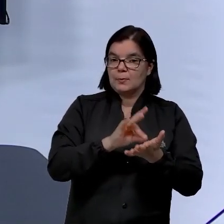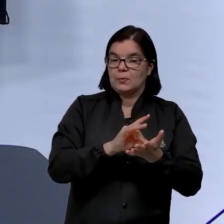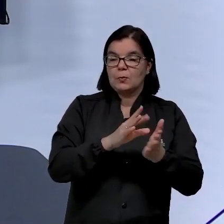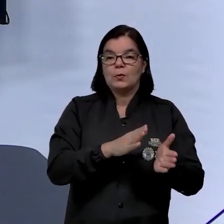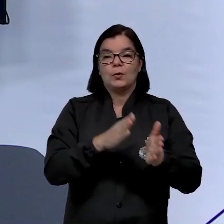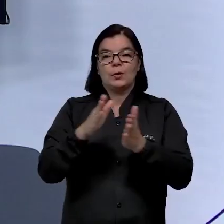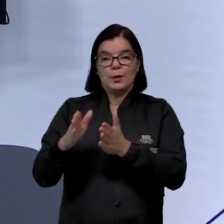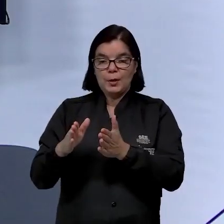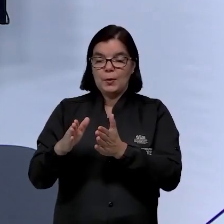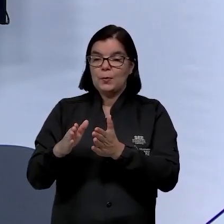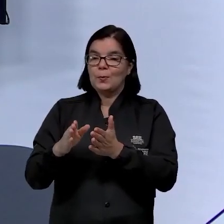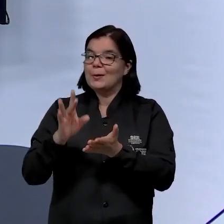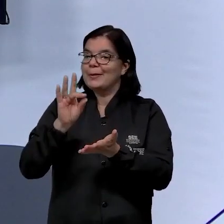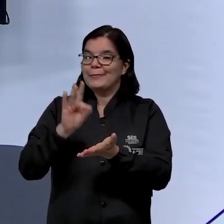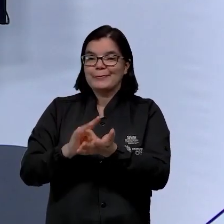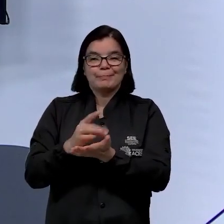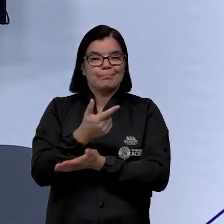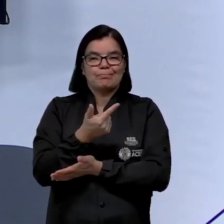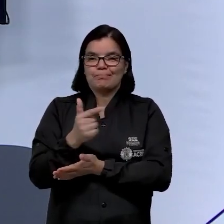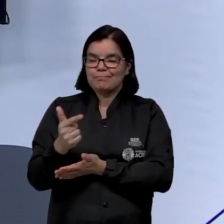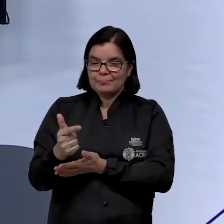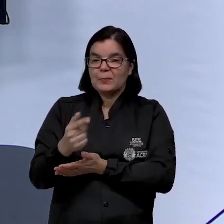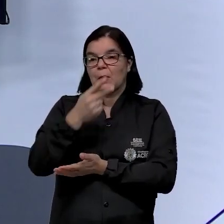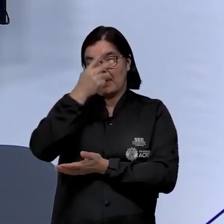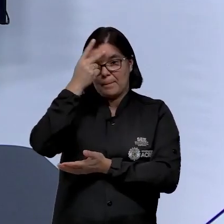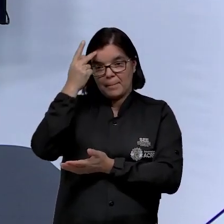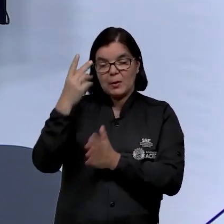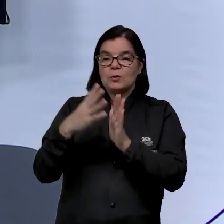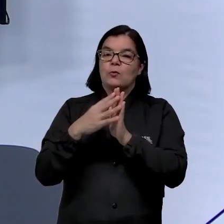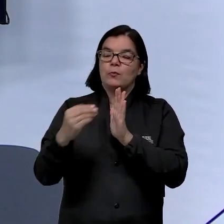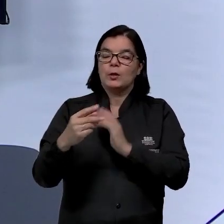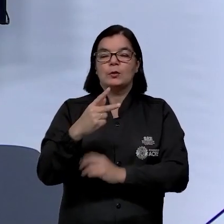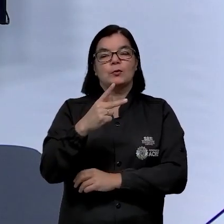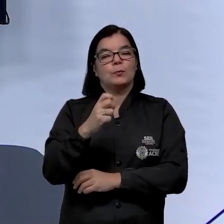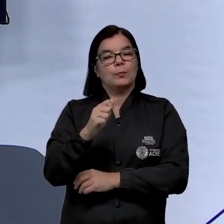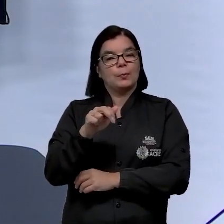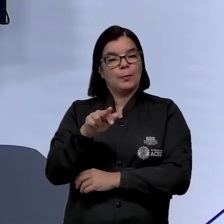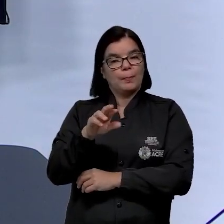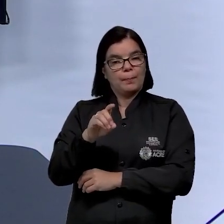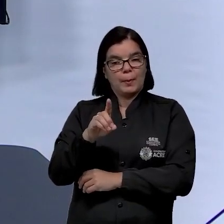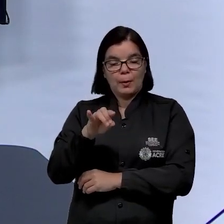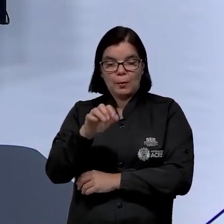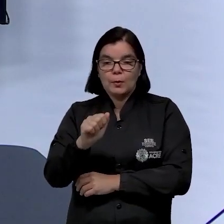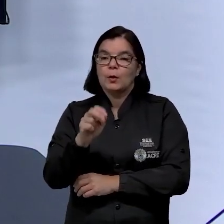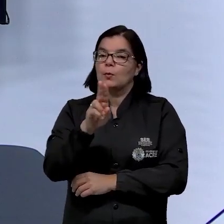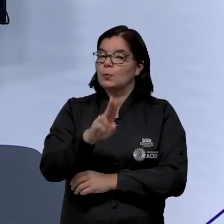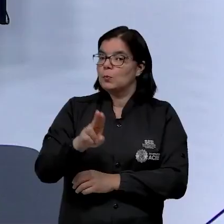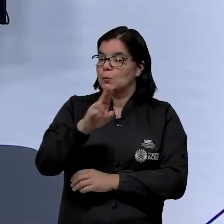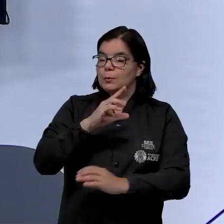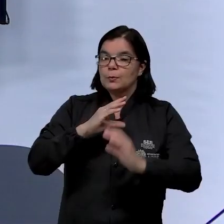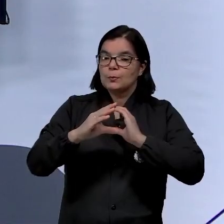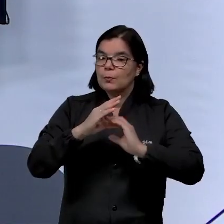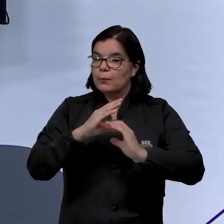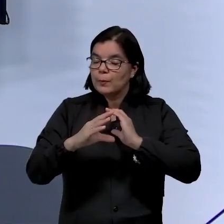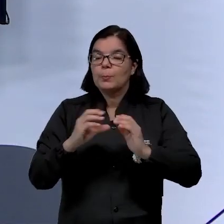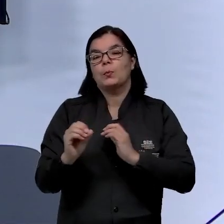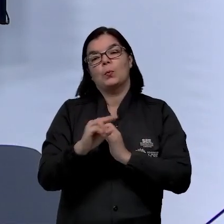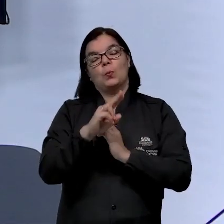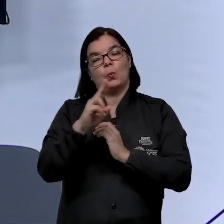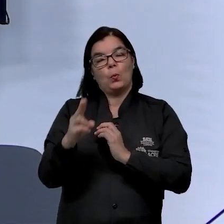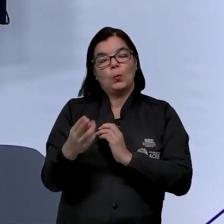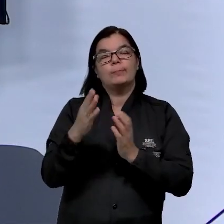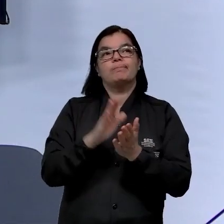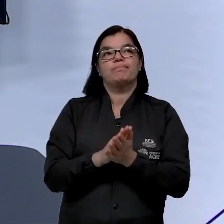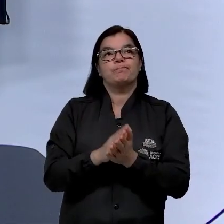uma composição que não é autoral, que é alguém que fez uma paródia, por exemplo, usando uma música, uma canção, ou uma